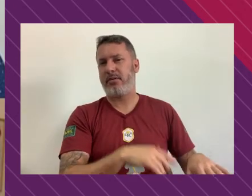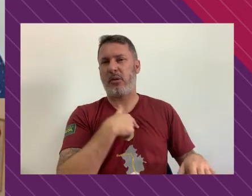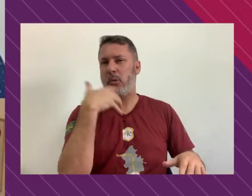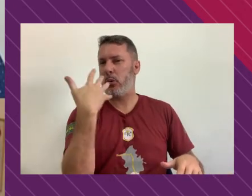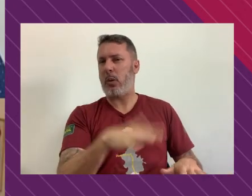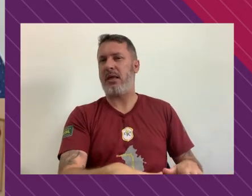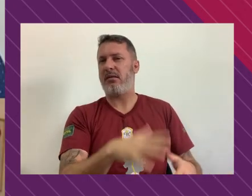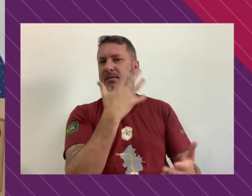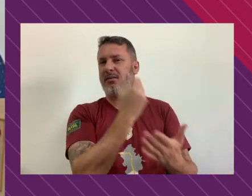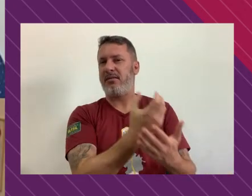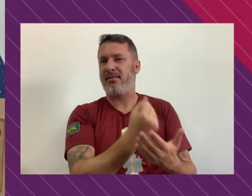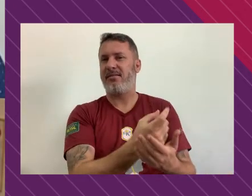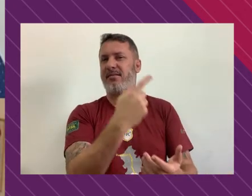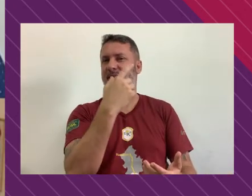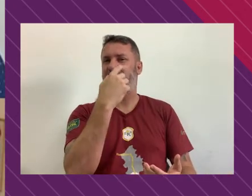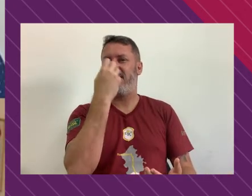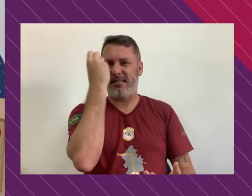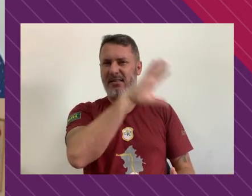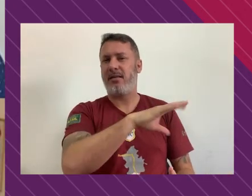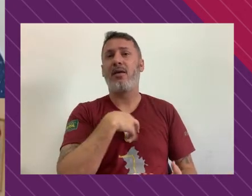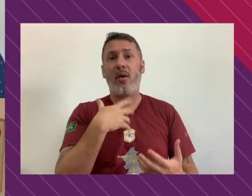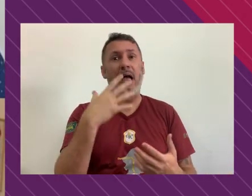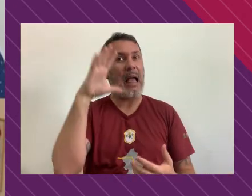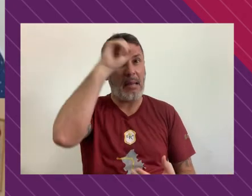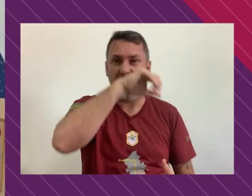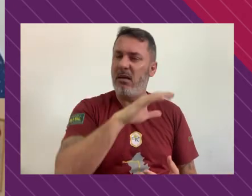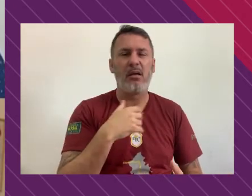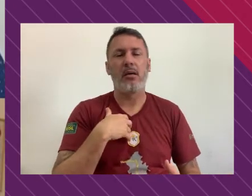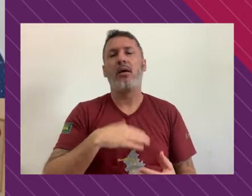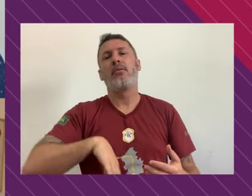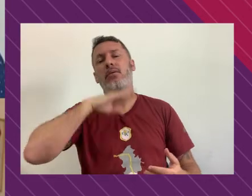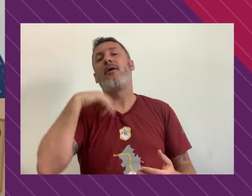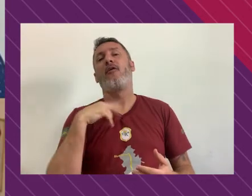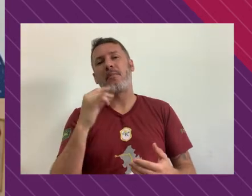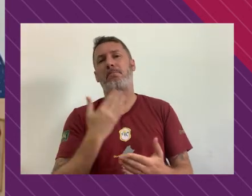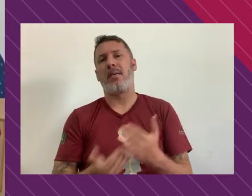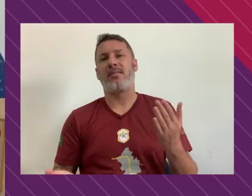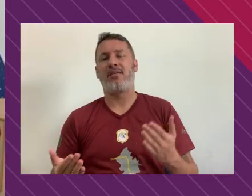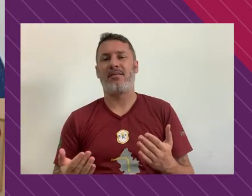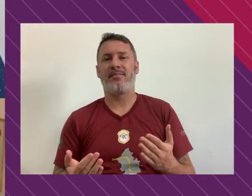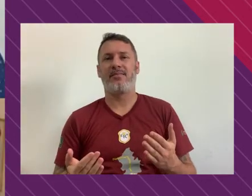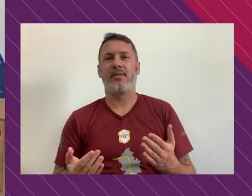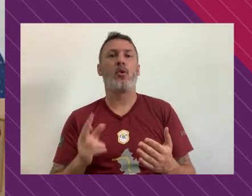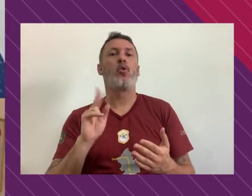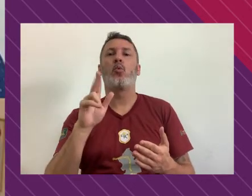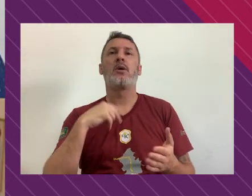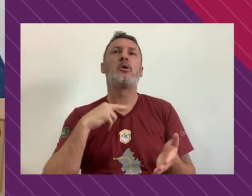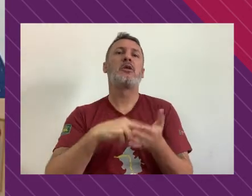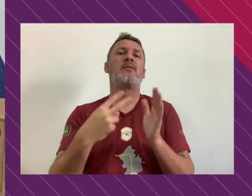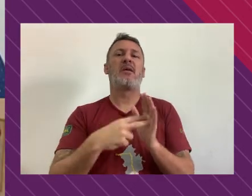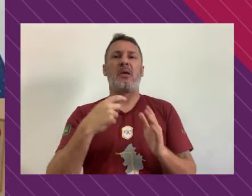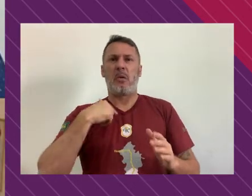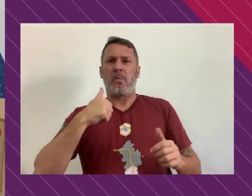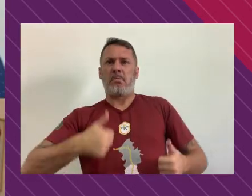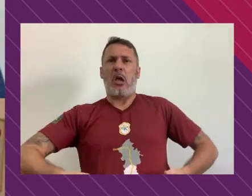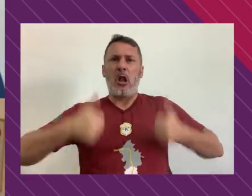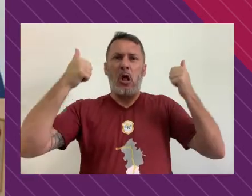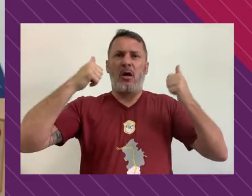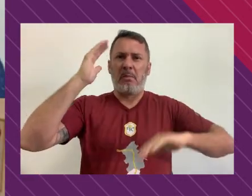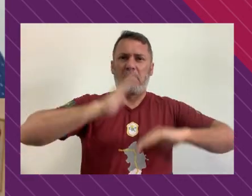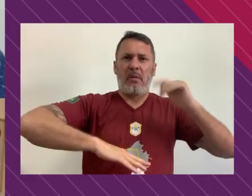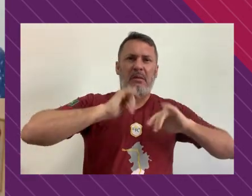Eu fiz comunicação. Eu trabalho com comunicação hoje em tempo integral, num sentido mais lato sensu, não. Mas